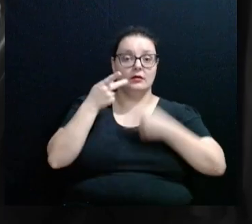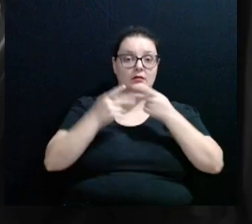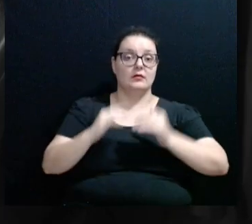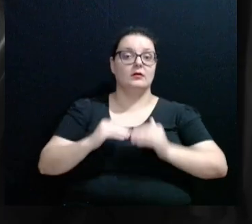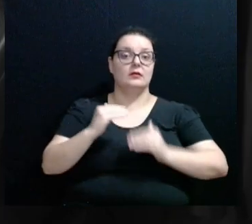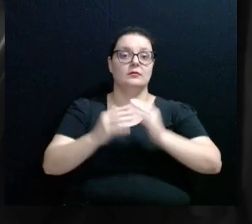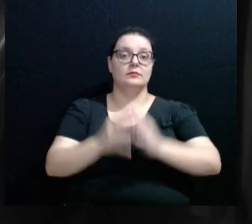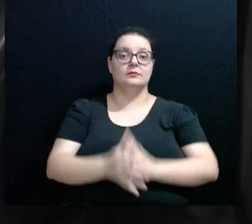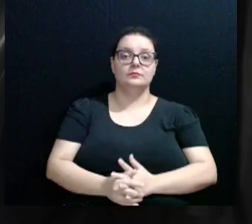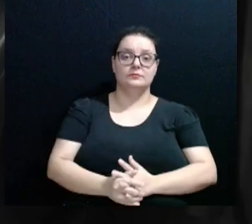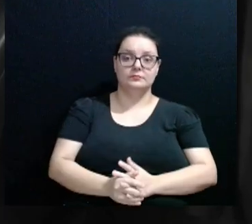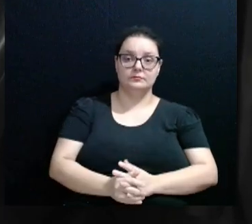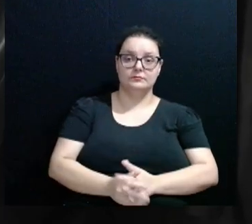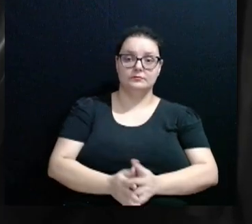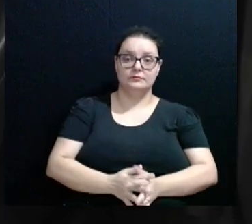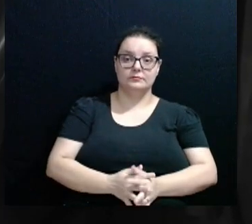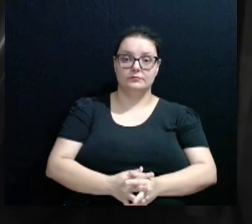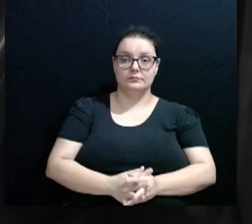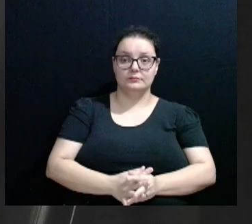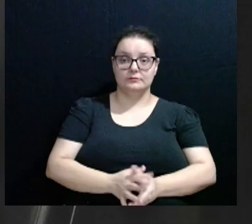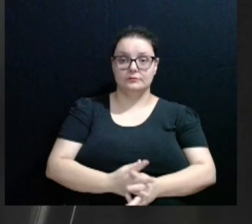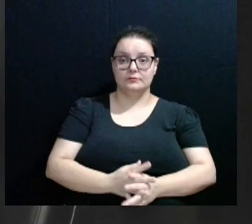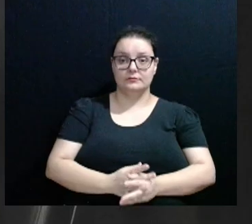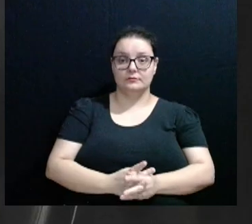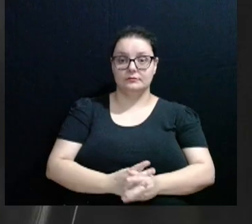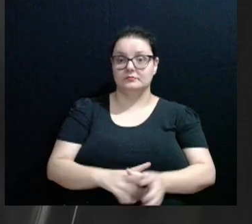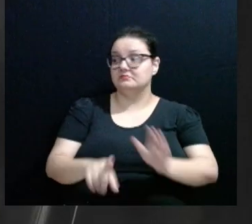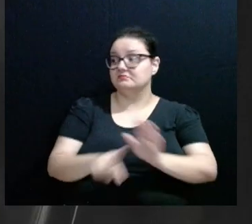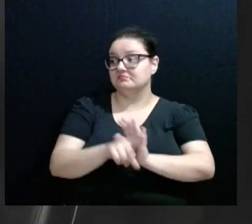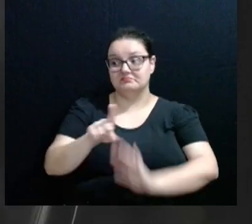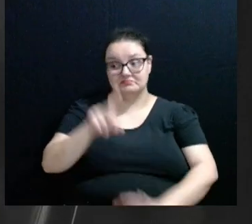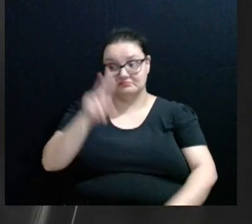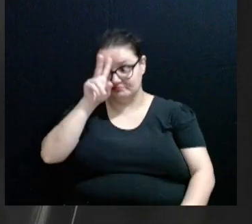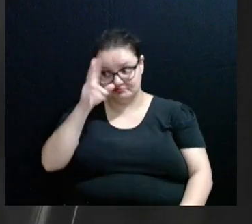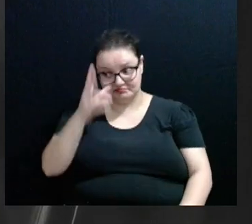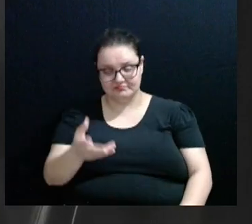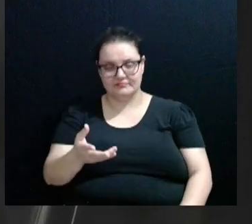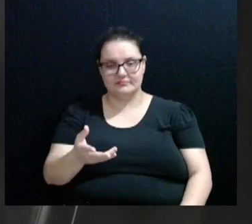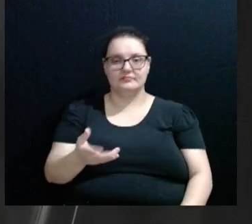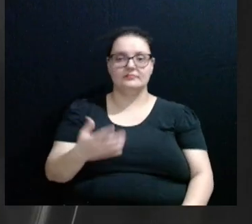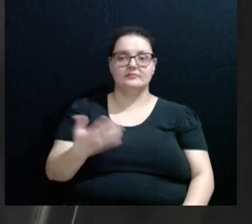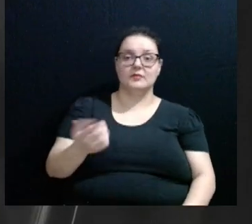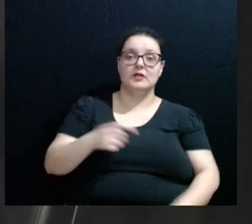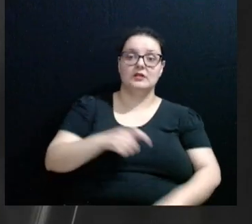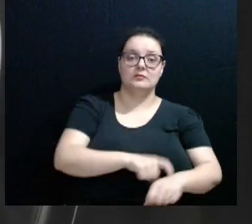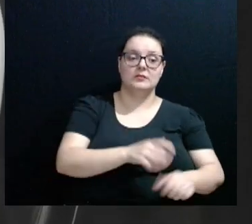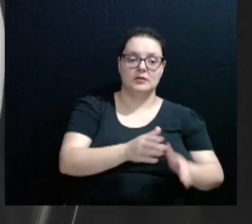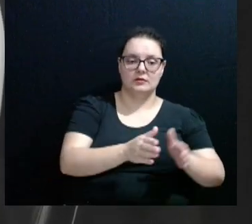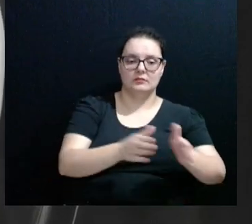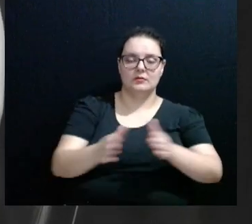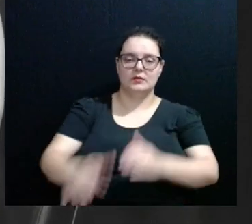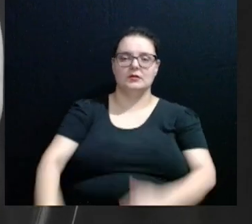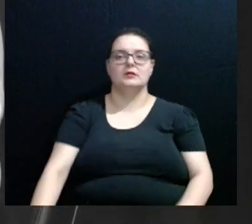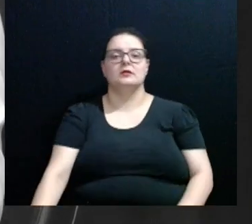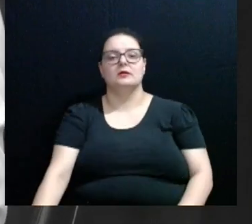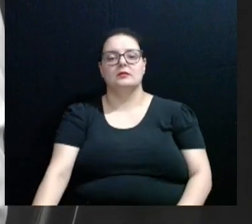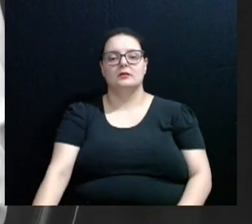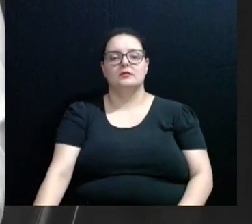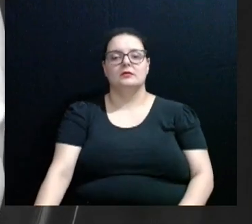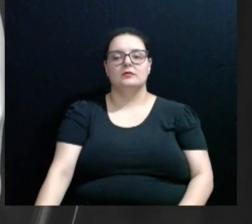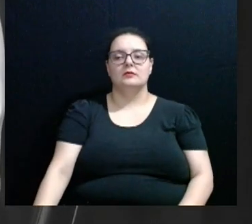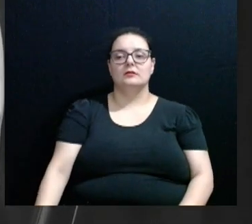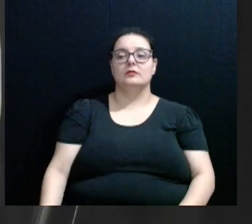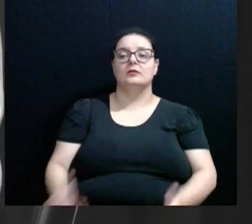construção. Olha, essa lei eu nem lembrava, mas são situações que a gente começa a